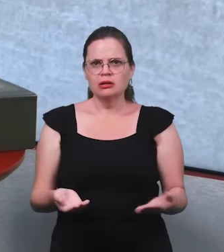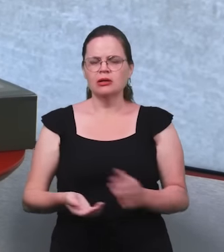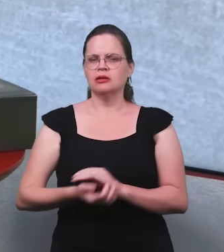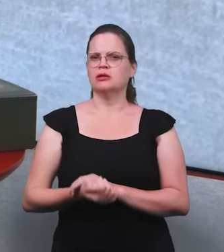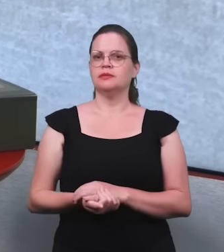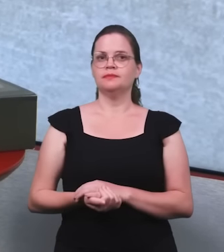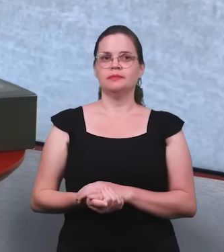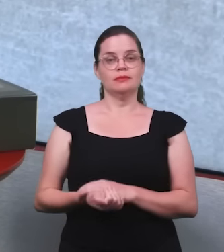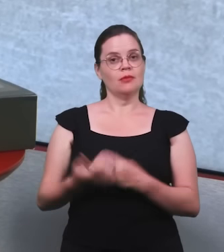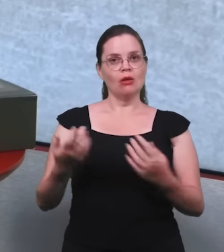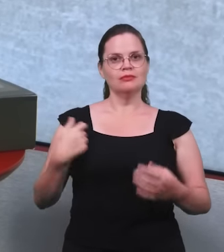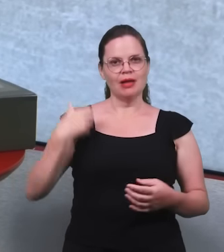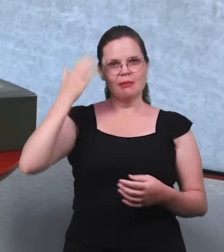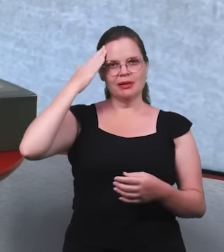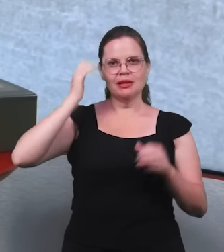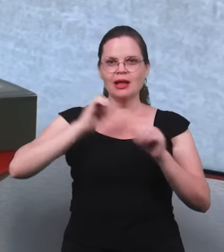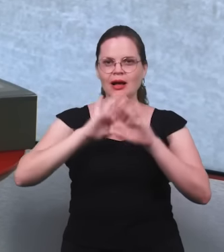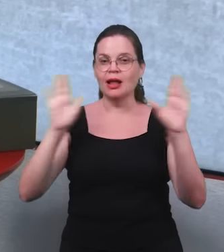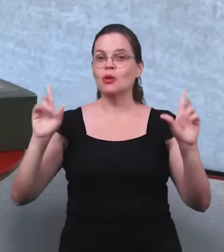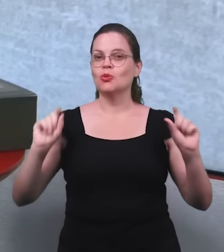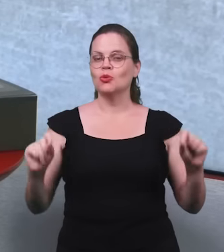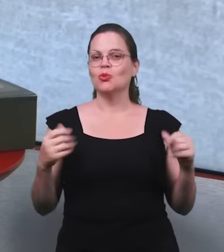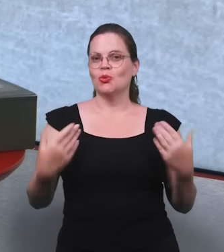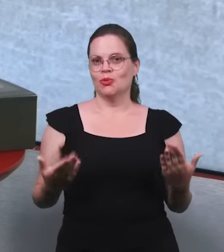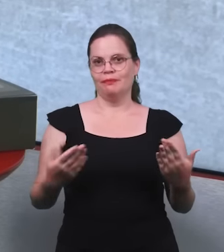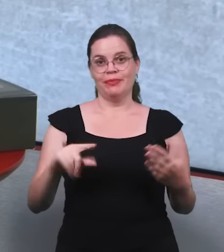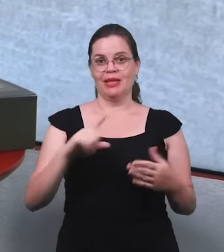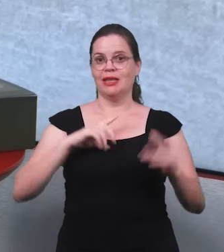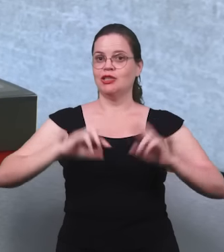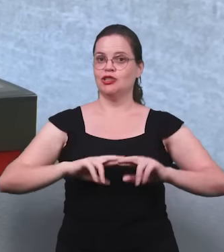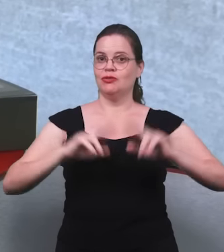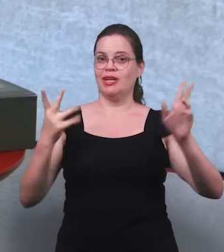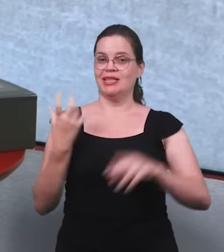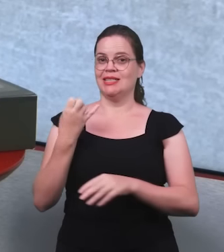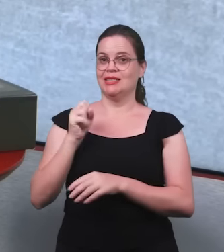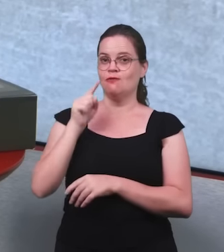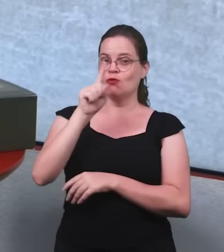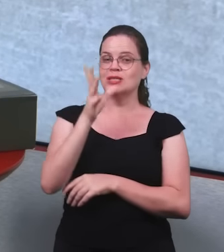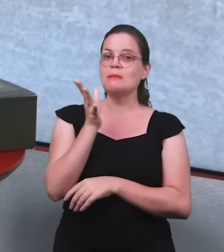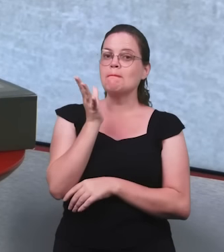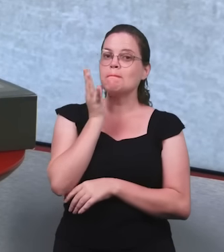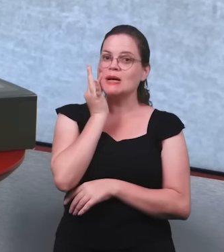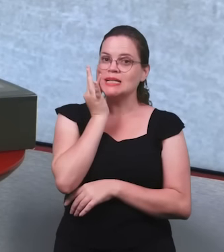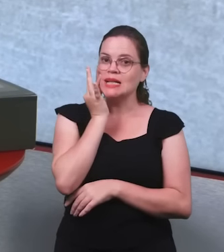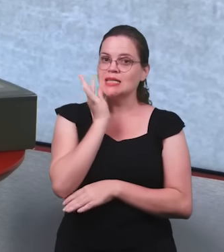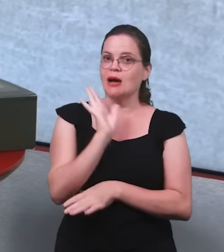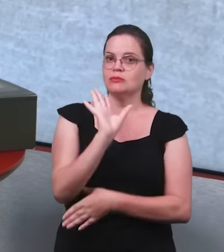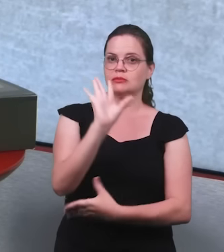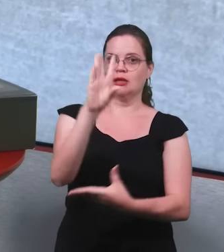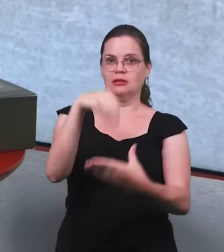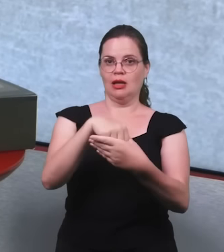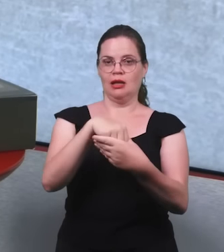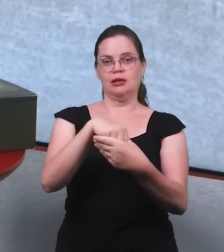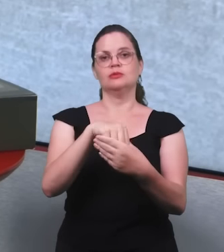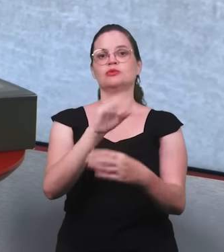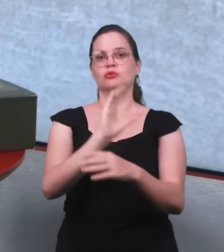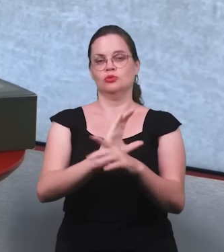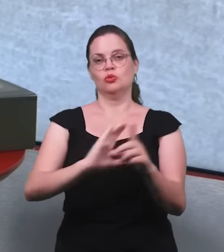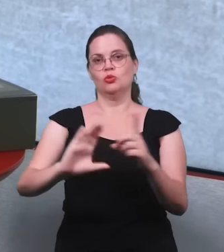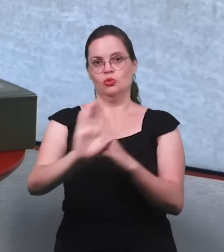que haverá sempre uma grande diferença entre a participação ou assistência a um culto